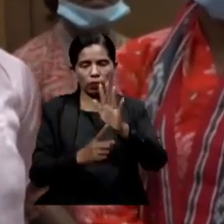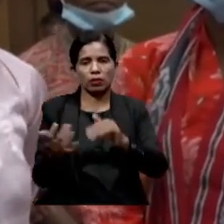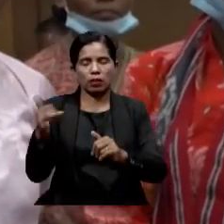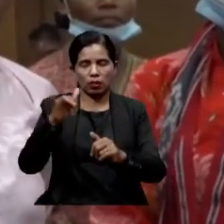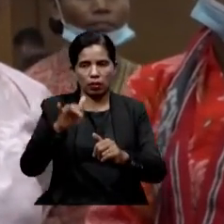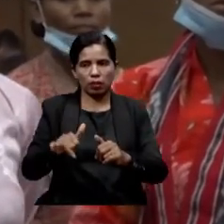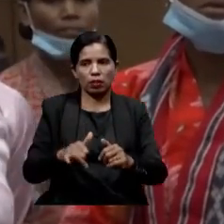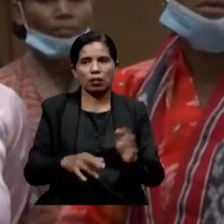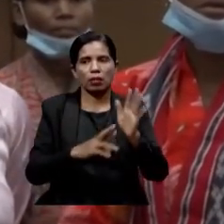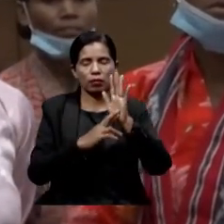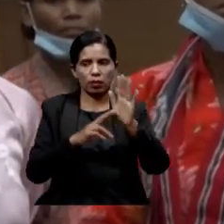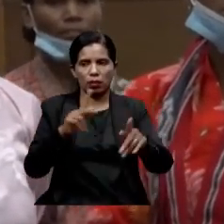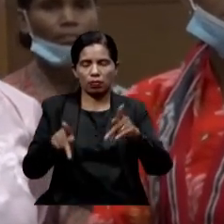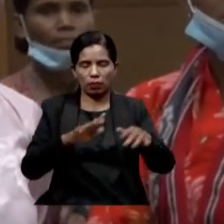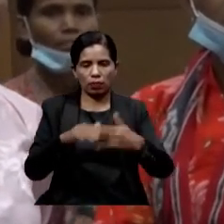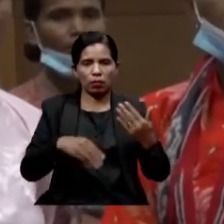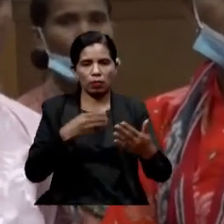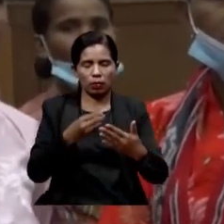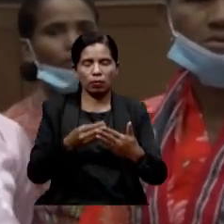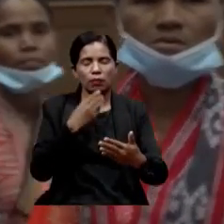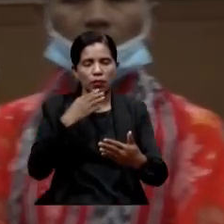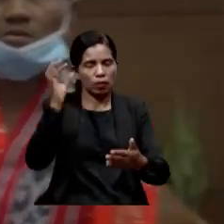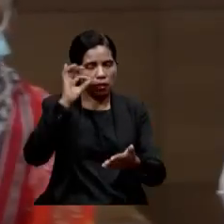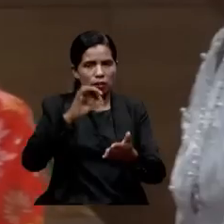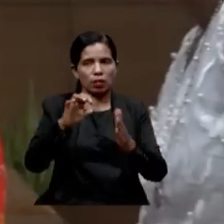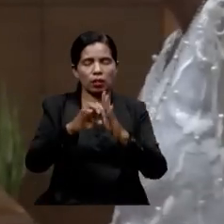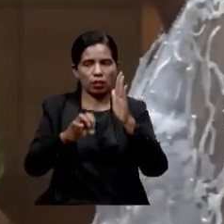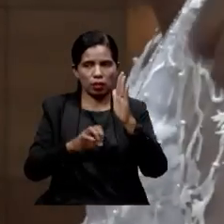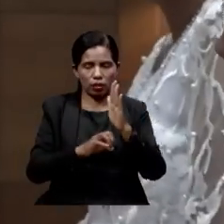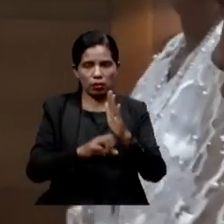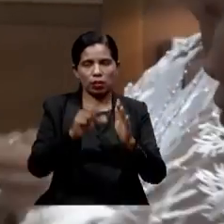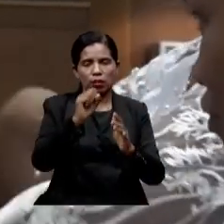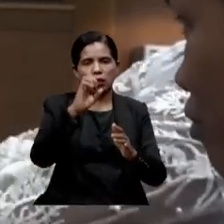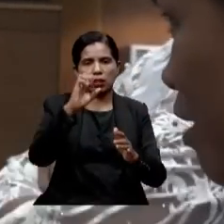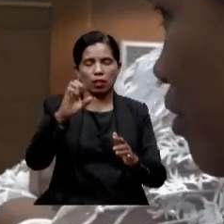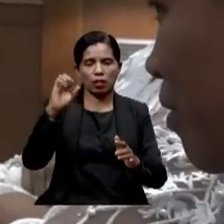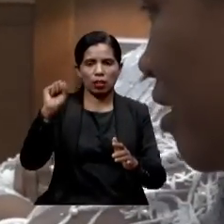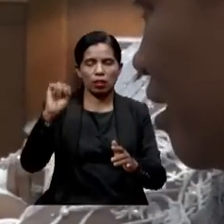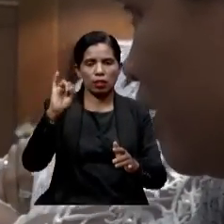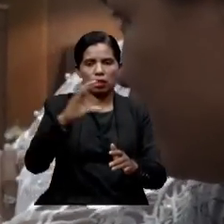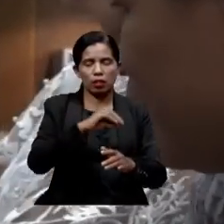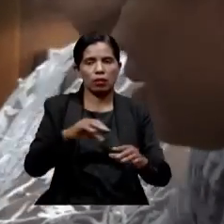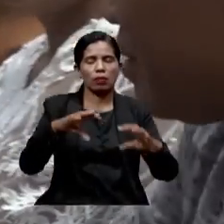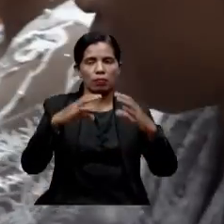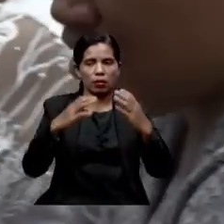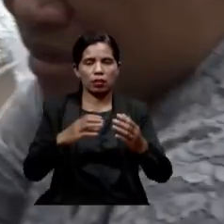Lamentação para representante povo, relaciona o secretário de Estado de Igualdade e Inclusão na comissão